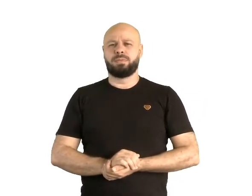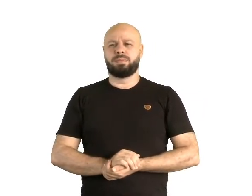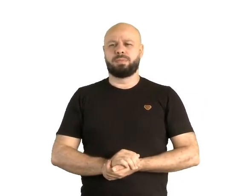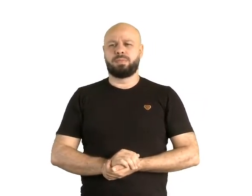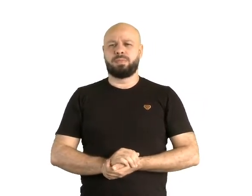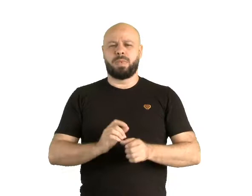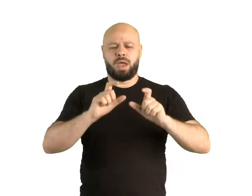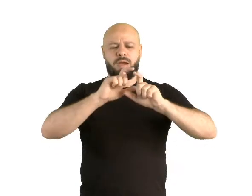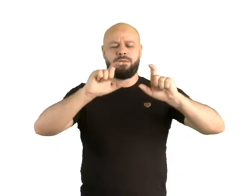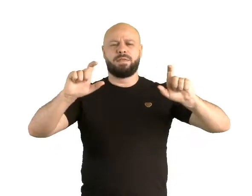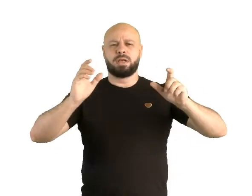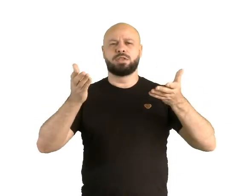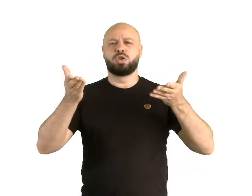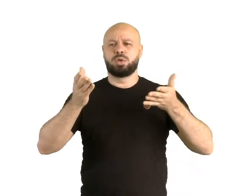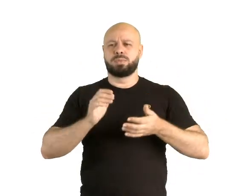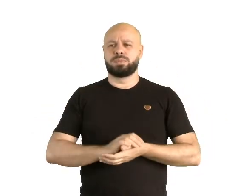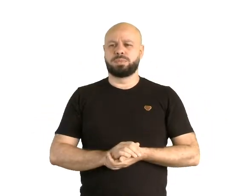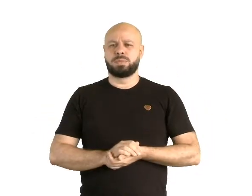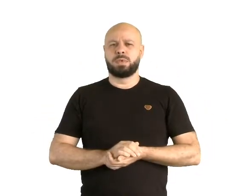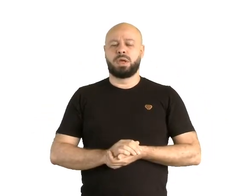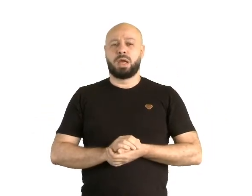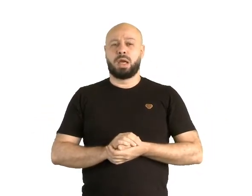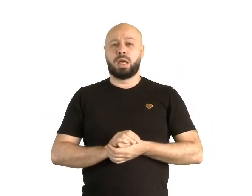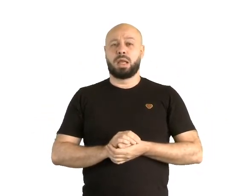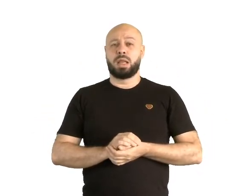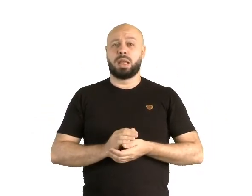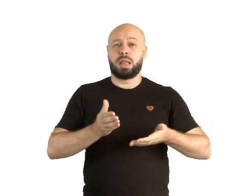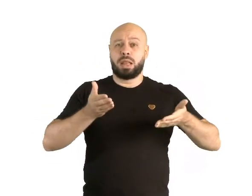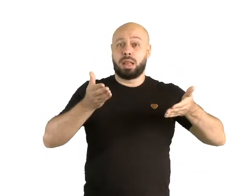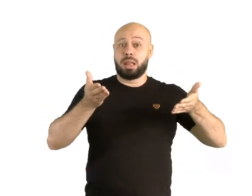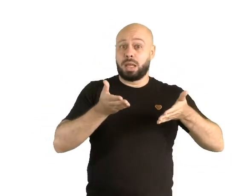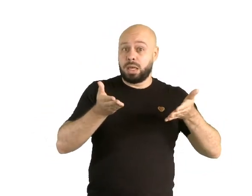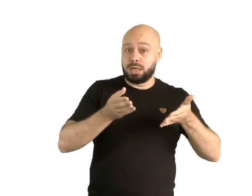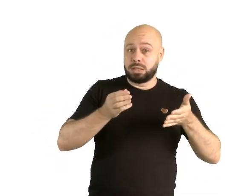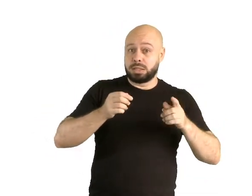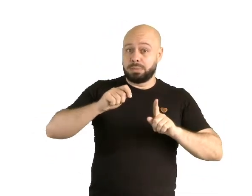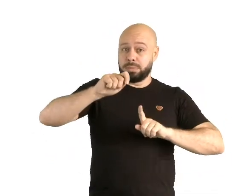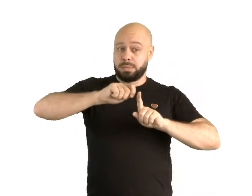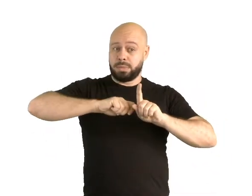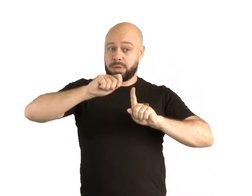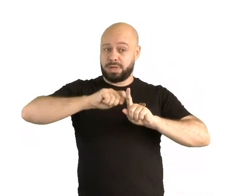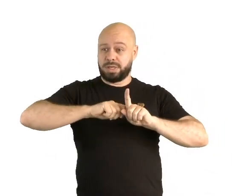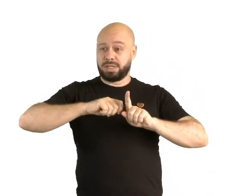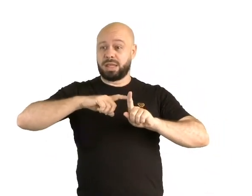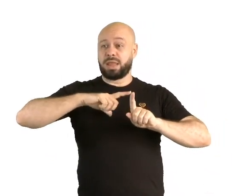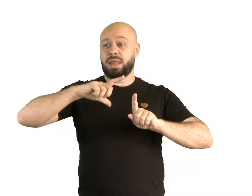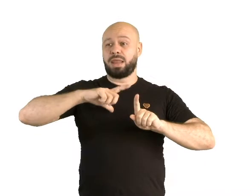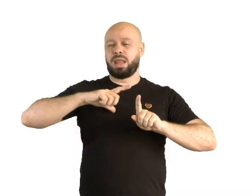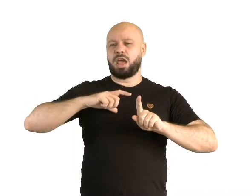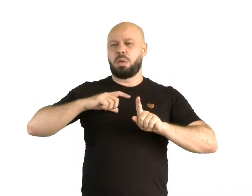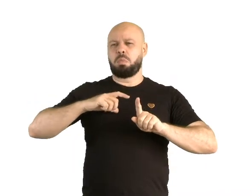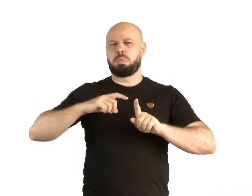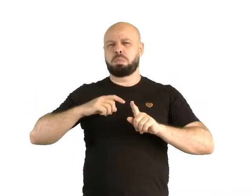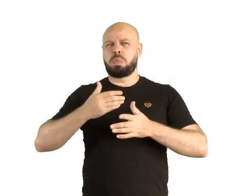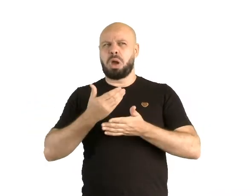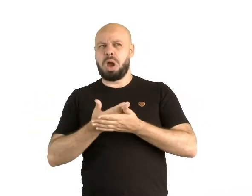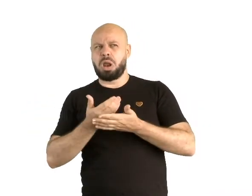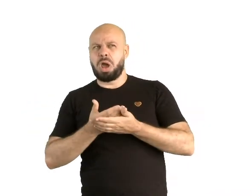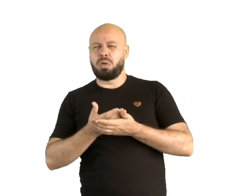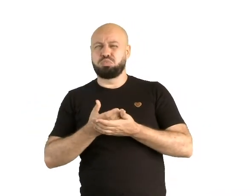a frase é a seguinte: nesse mês tivemos poucas